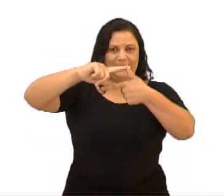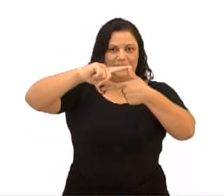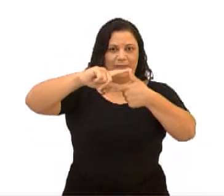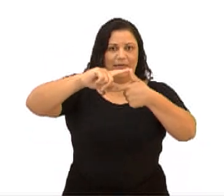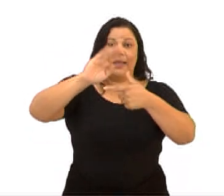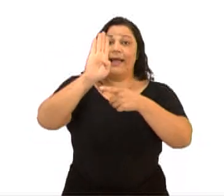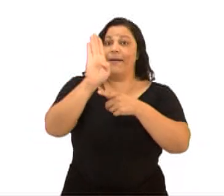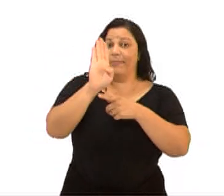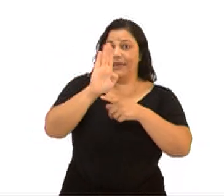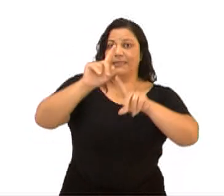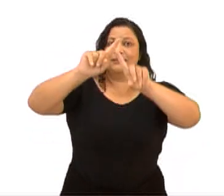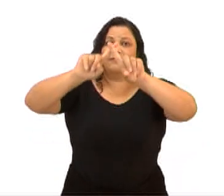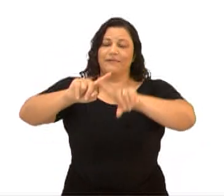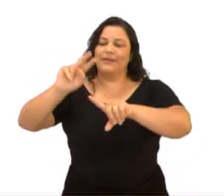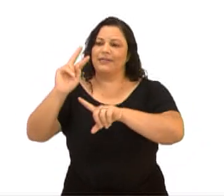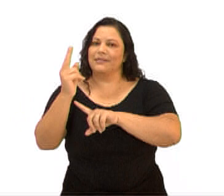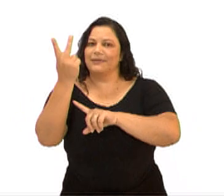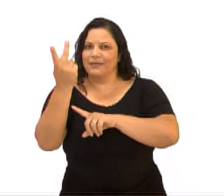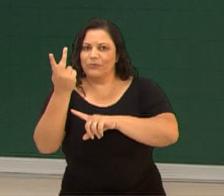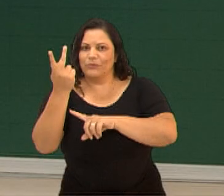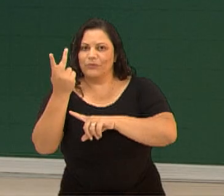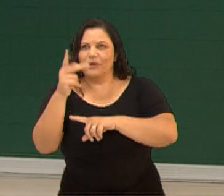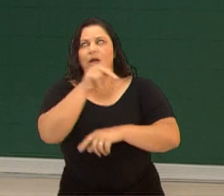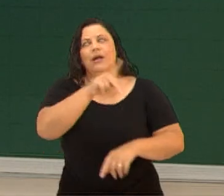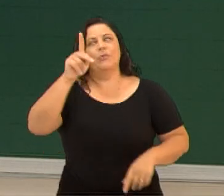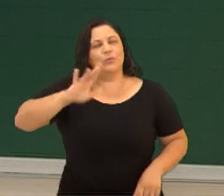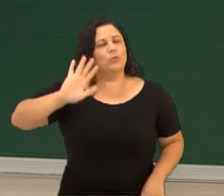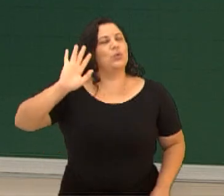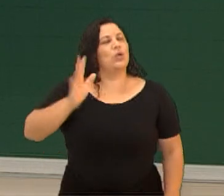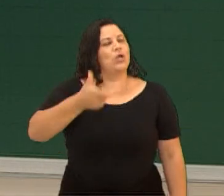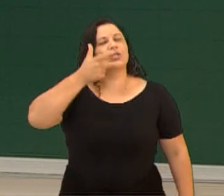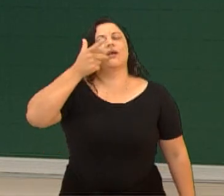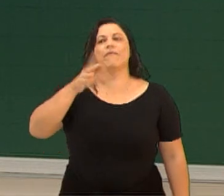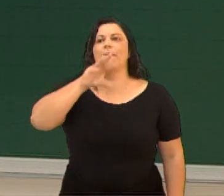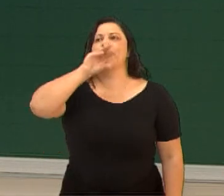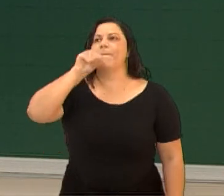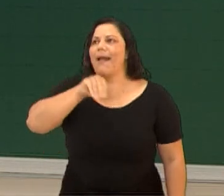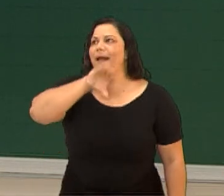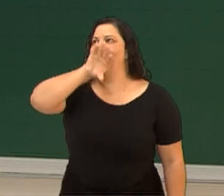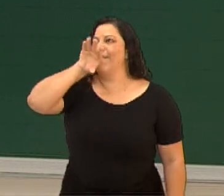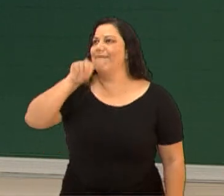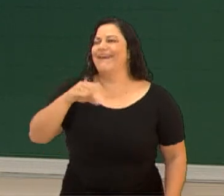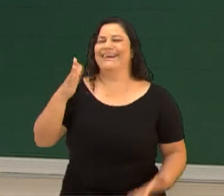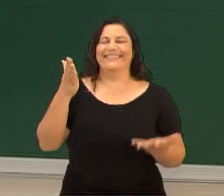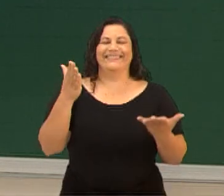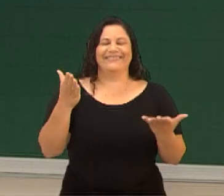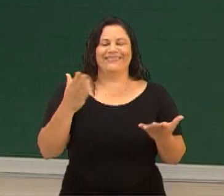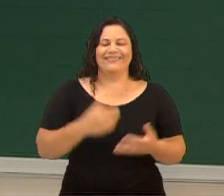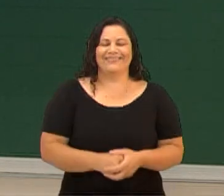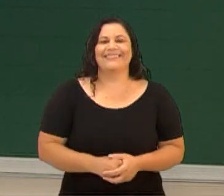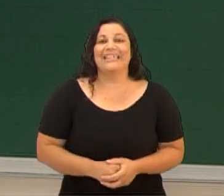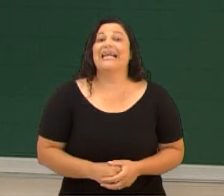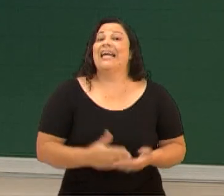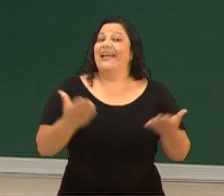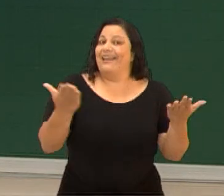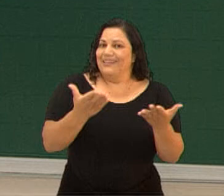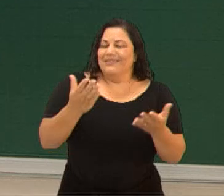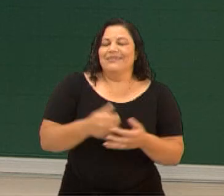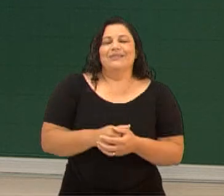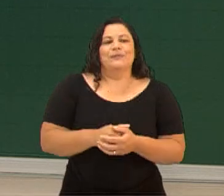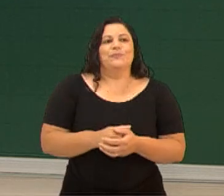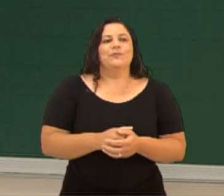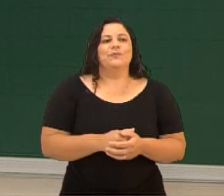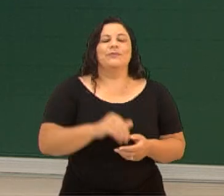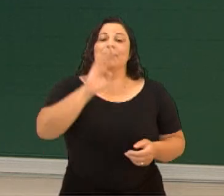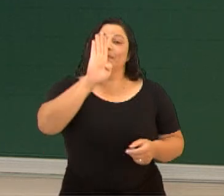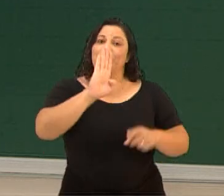vezes altura, certo? A prof já falou tanto isso que tá travando a língua, né? Então, a área de um retângulo